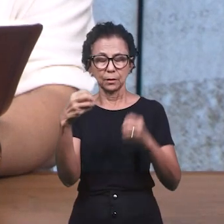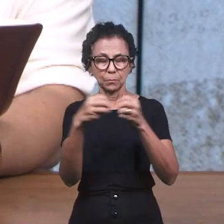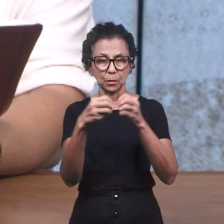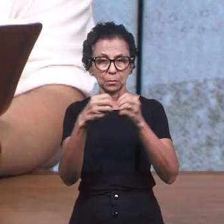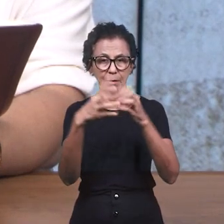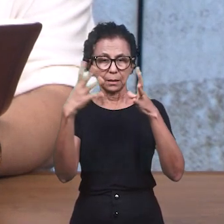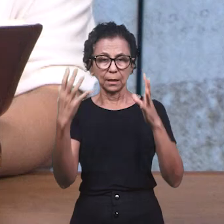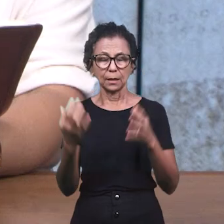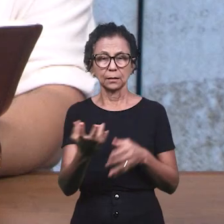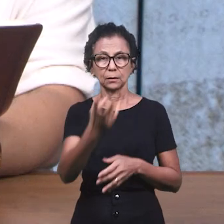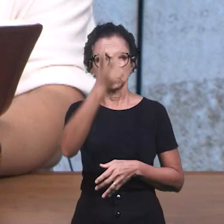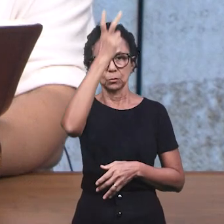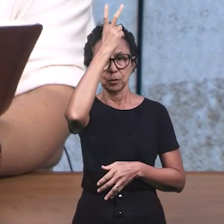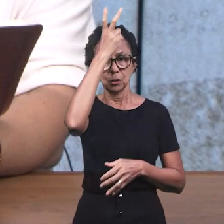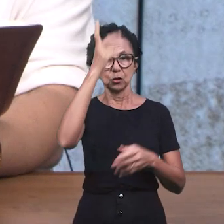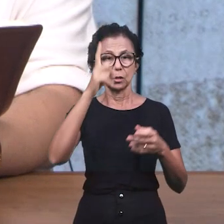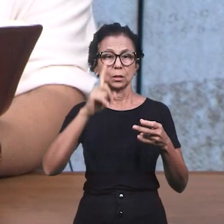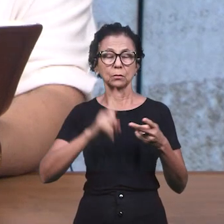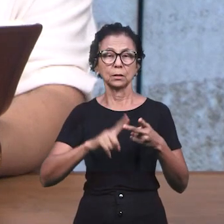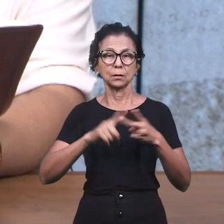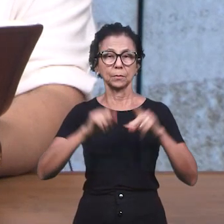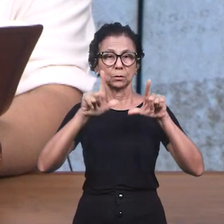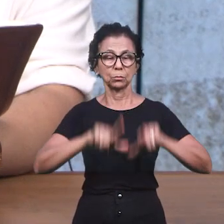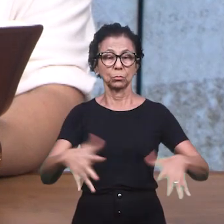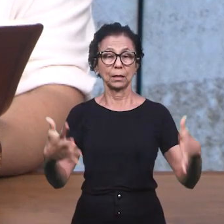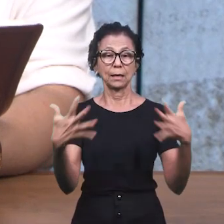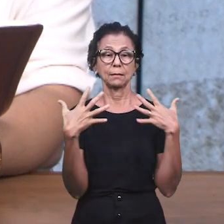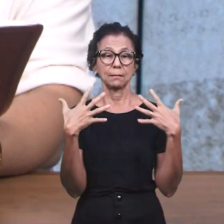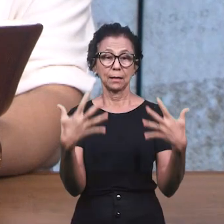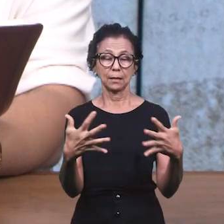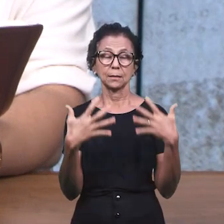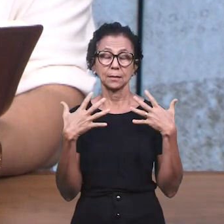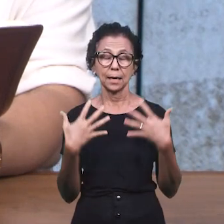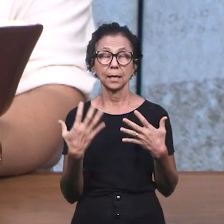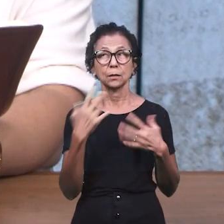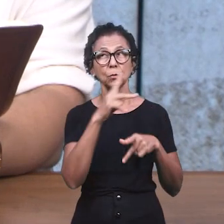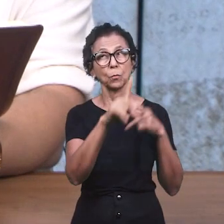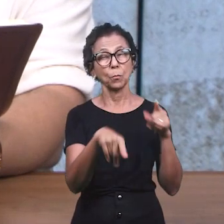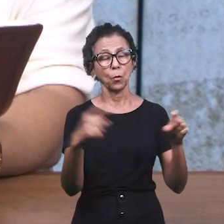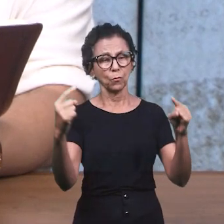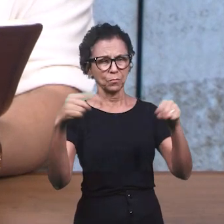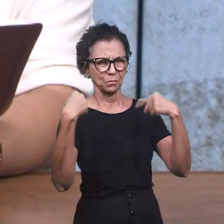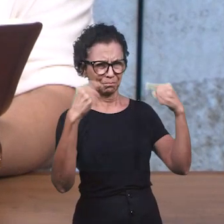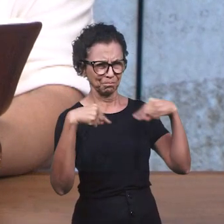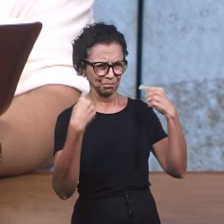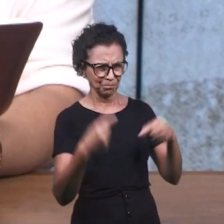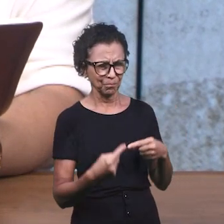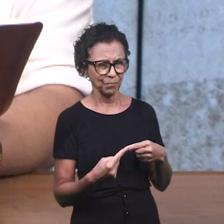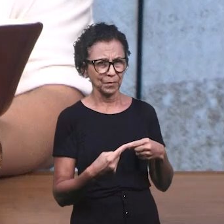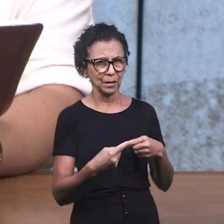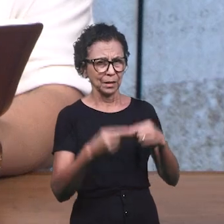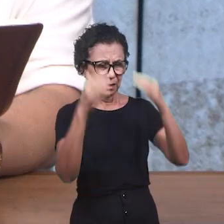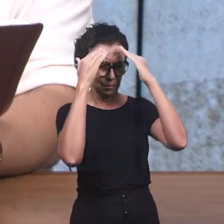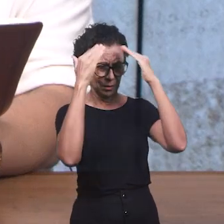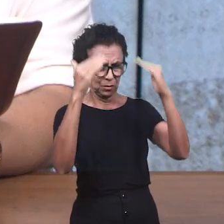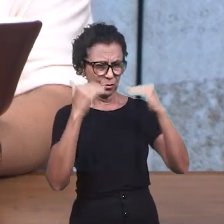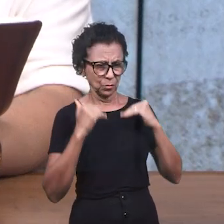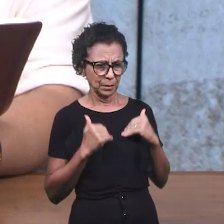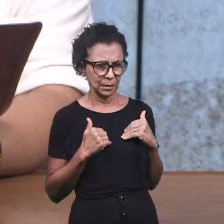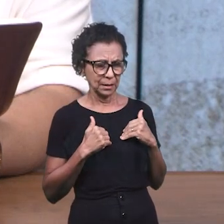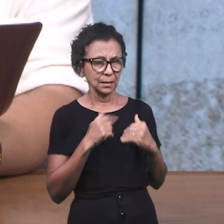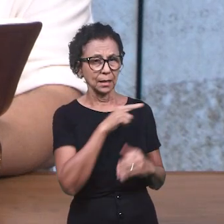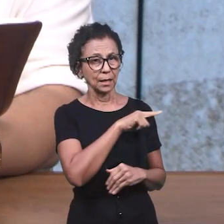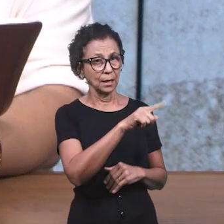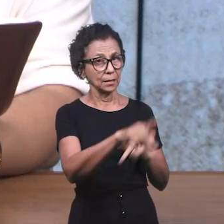no deserto, e me tentaram estas 10 vezes e não obedeceram à minha voz, não